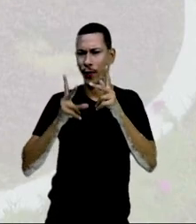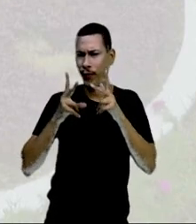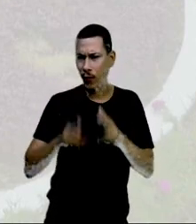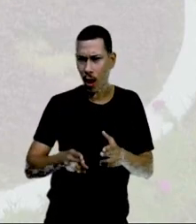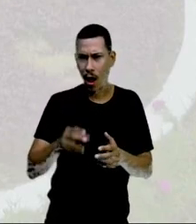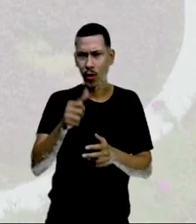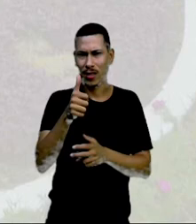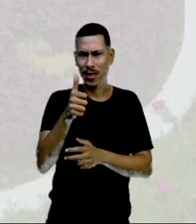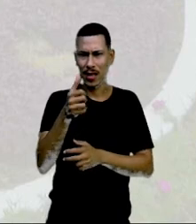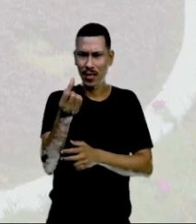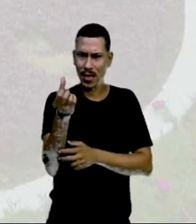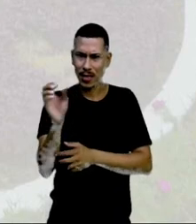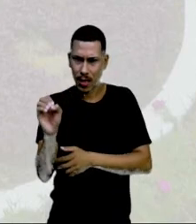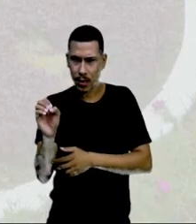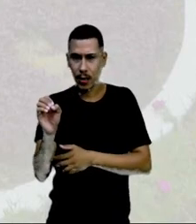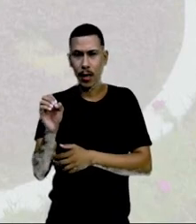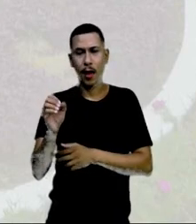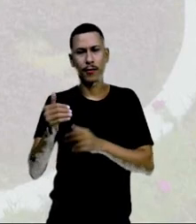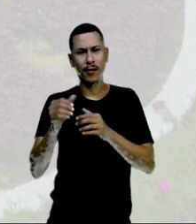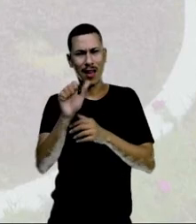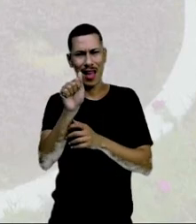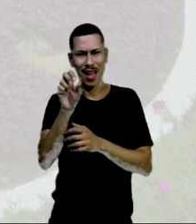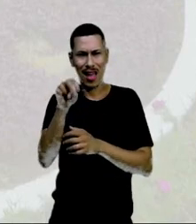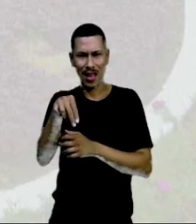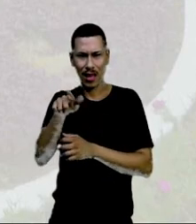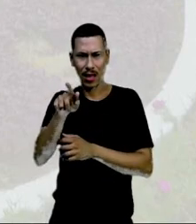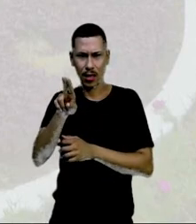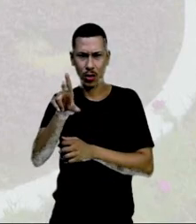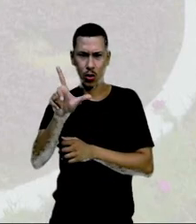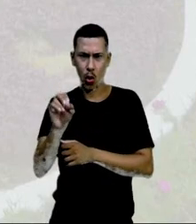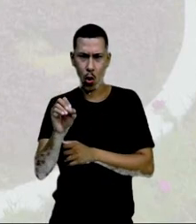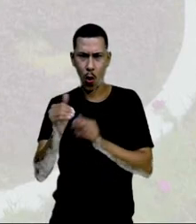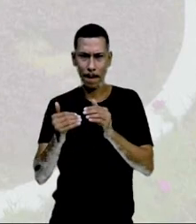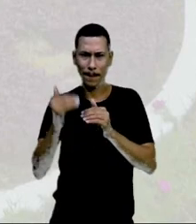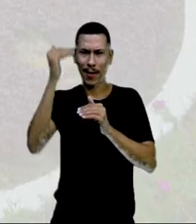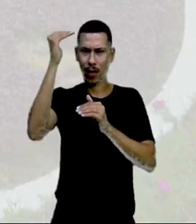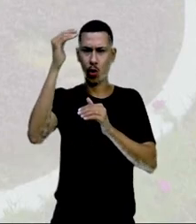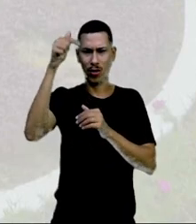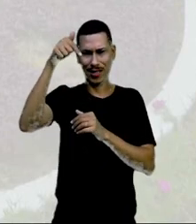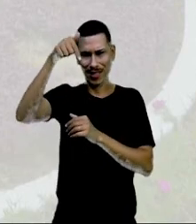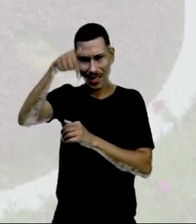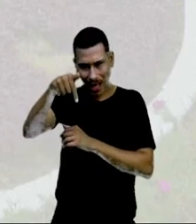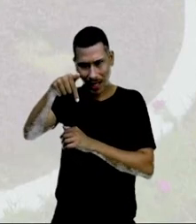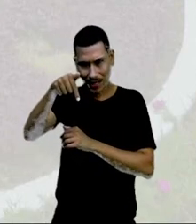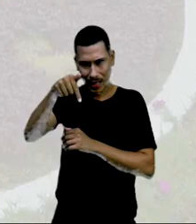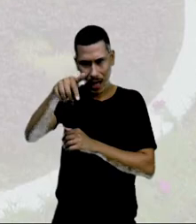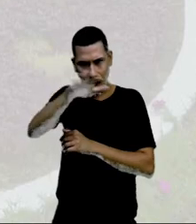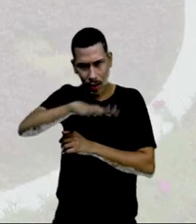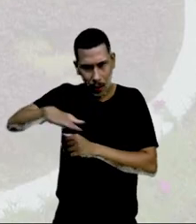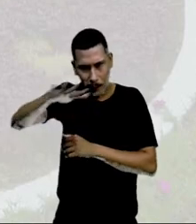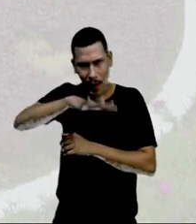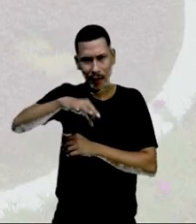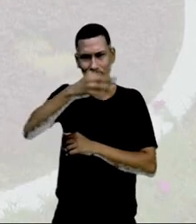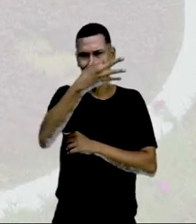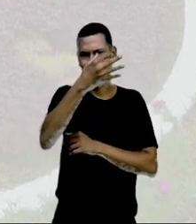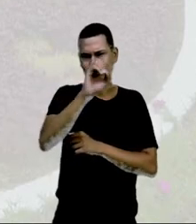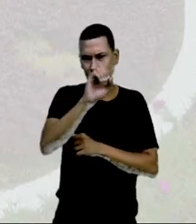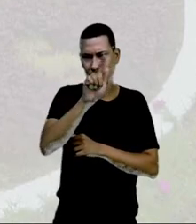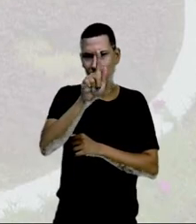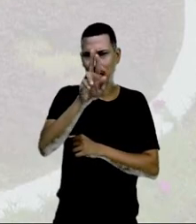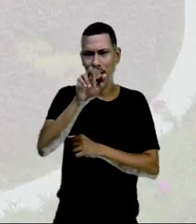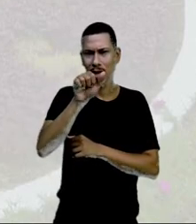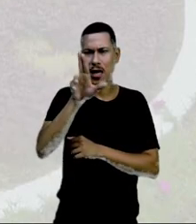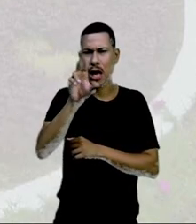tinha visto no início. E o ângulo maior, que está aqui embaixo, ele tem 7 espaços aqui de 30 graus, então ele